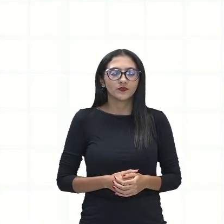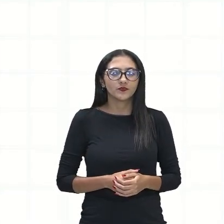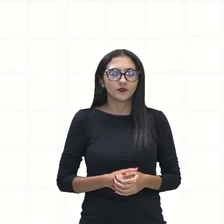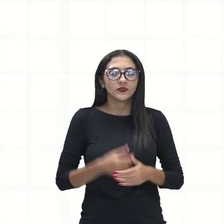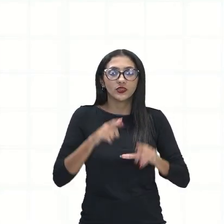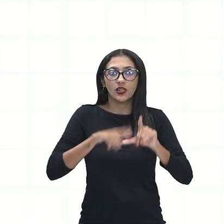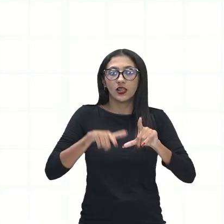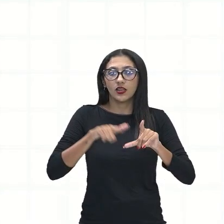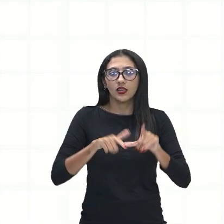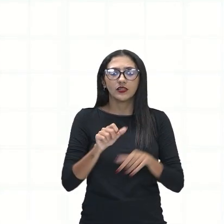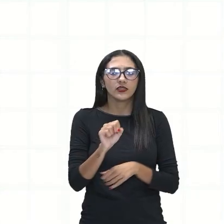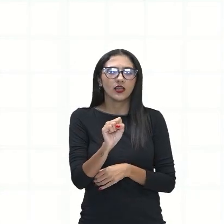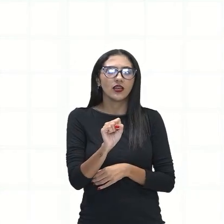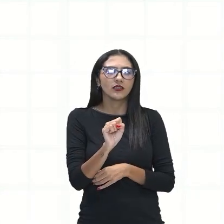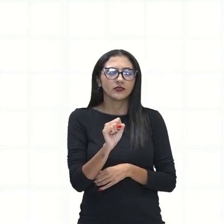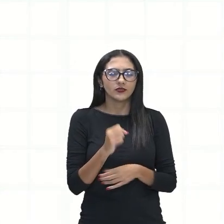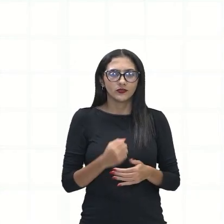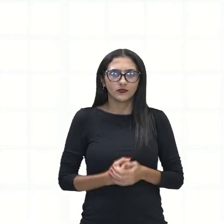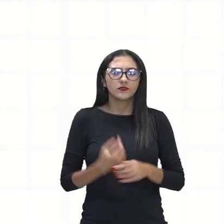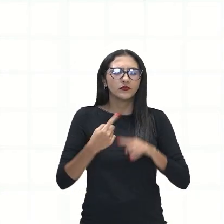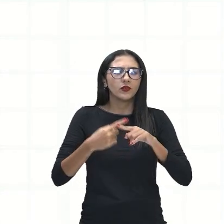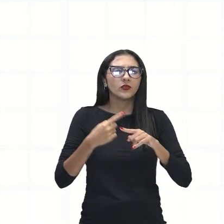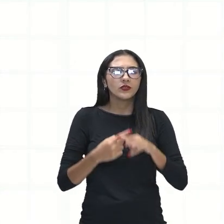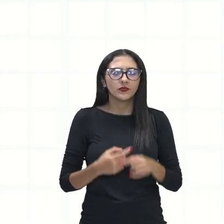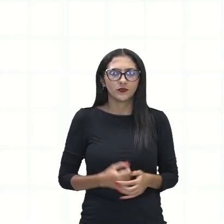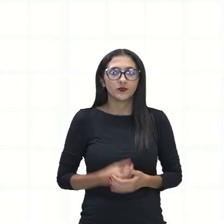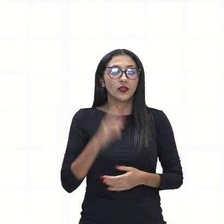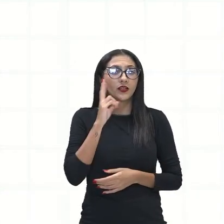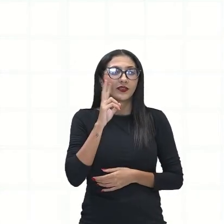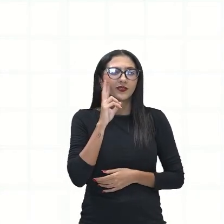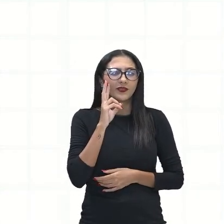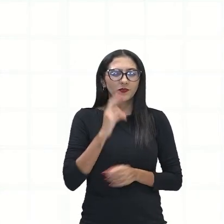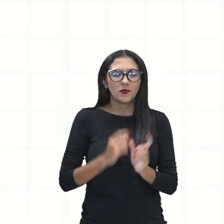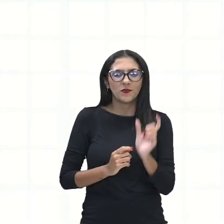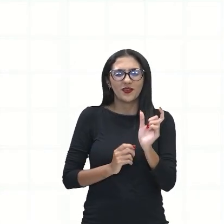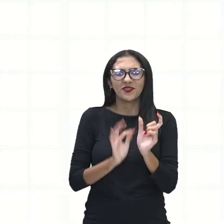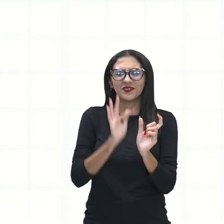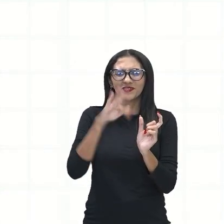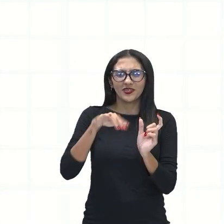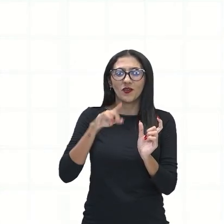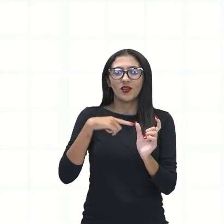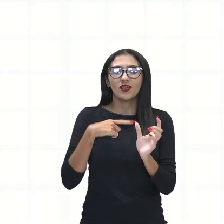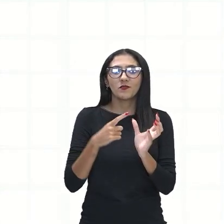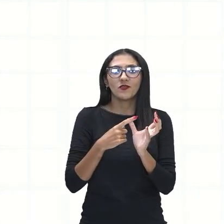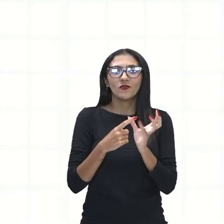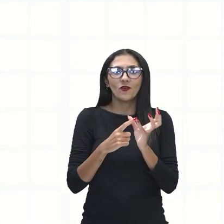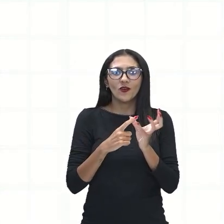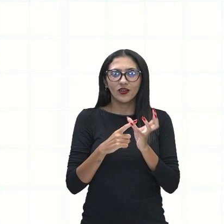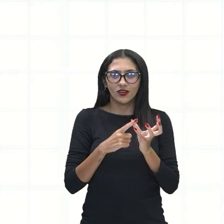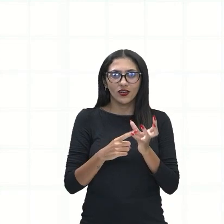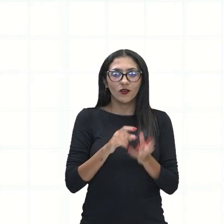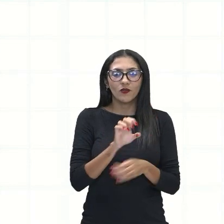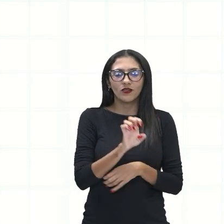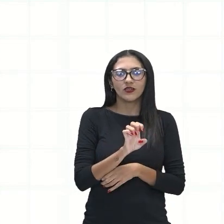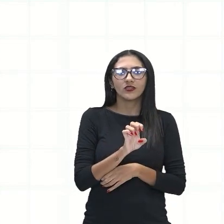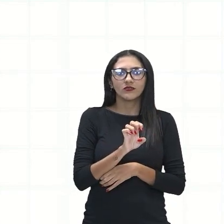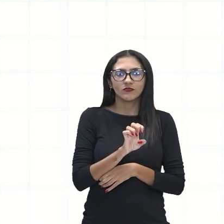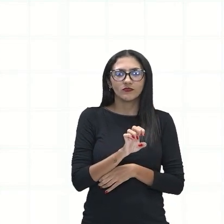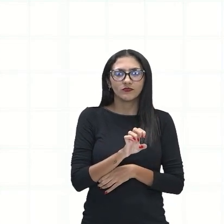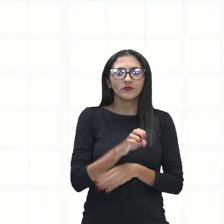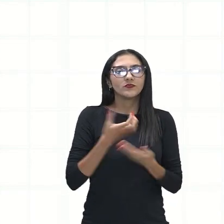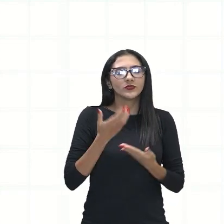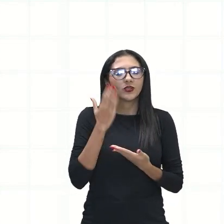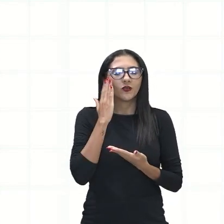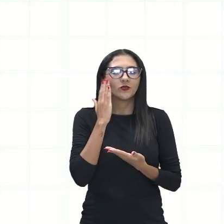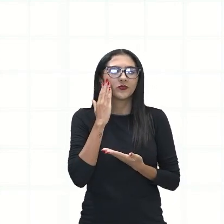letra S, por quê, gente? Porque terminou em E. Quando termina em E, eu